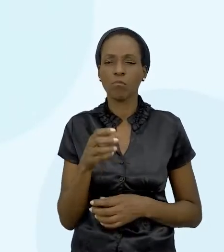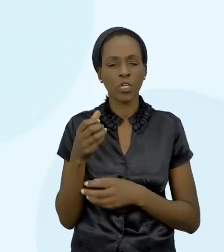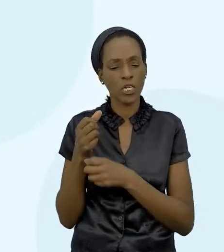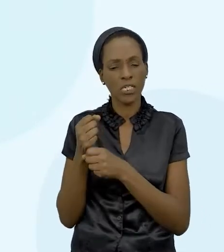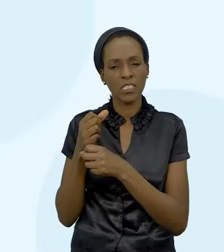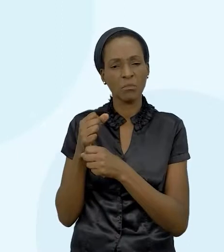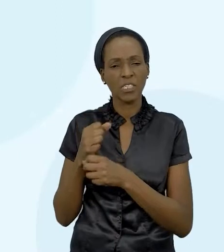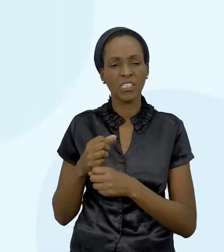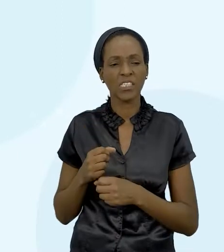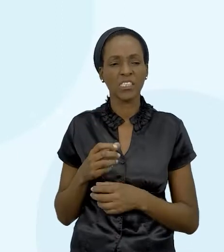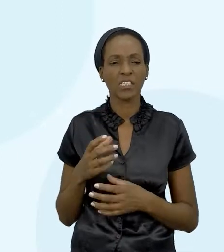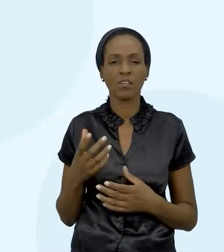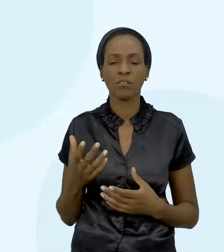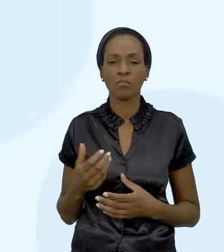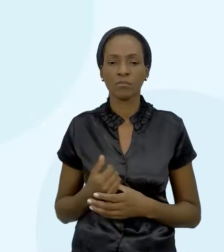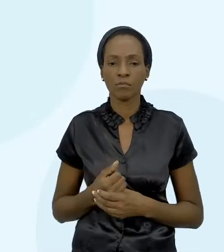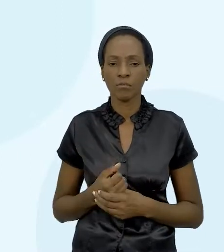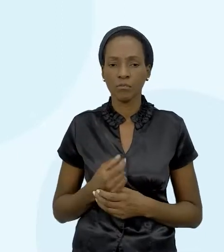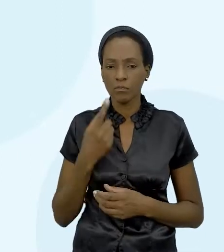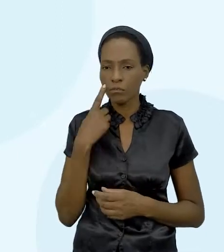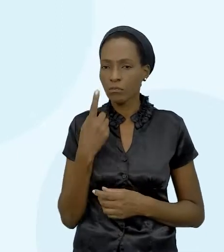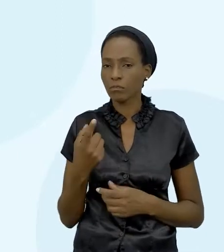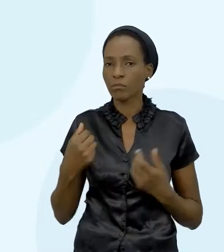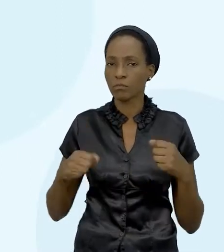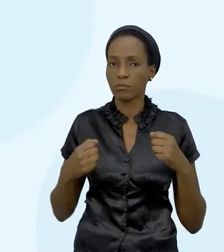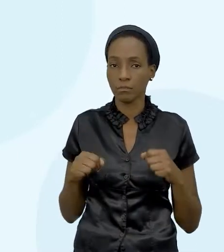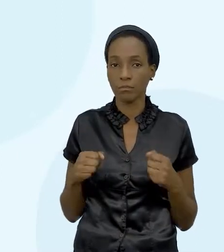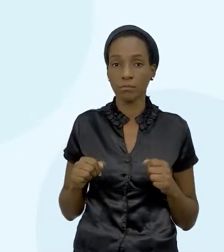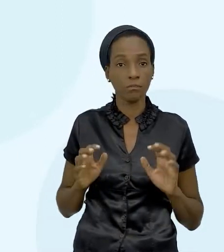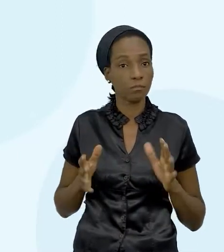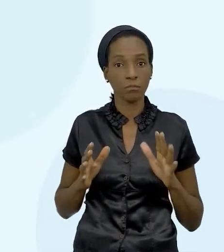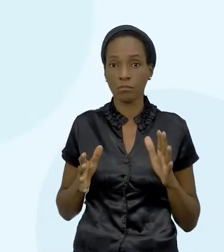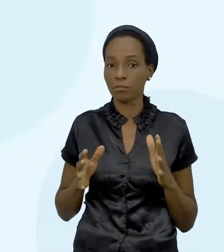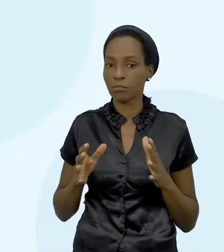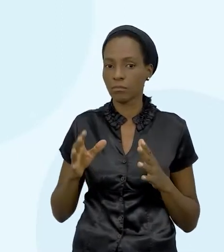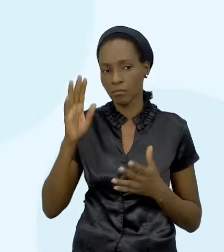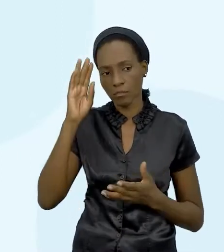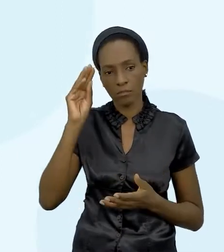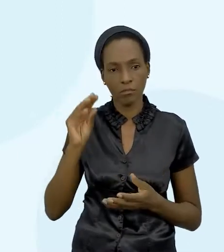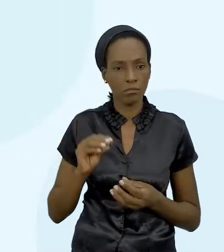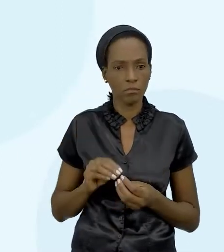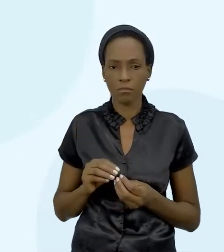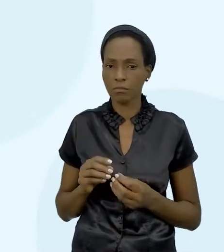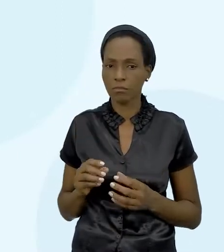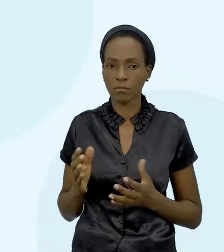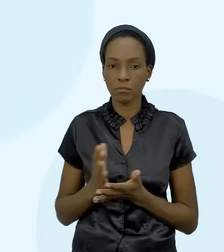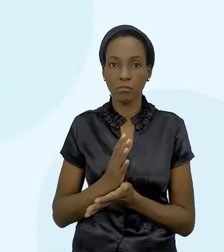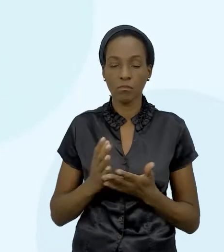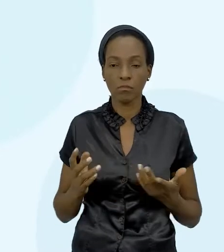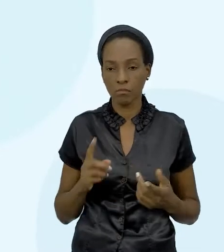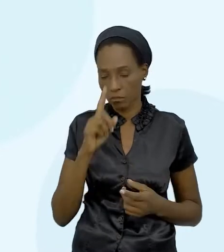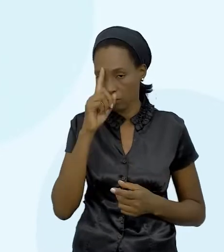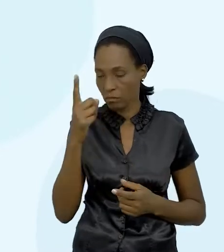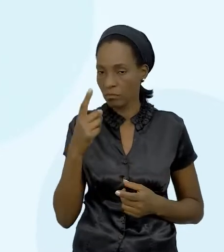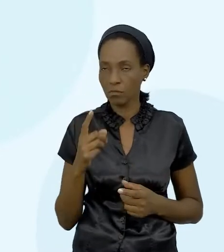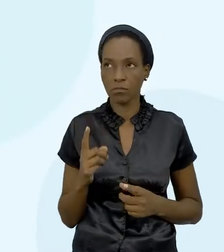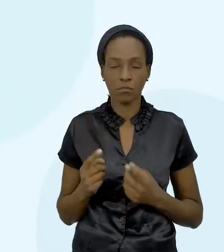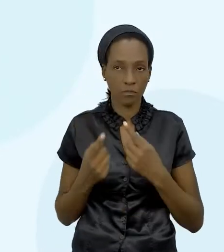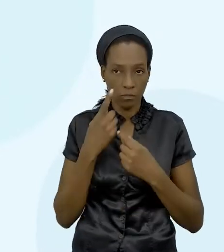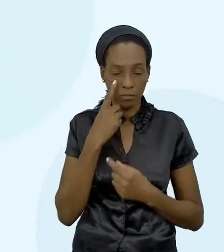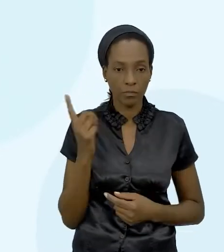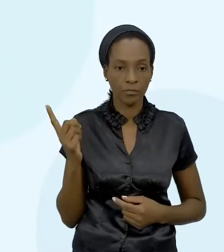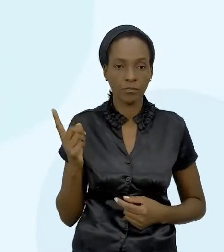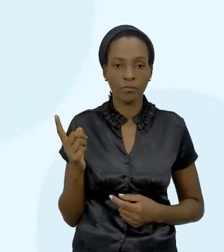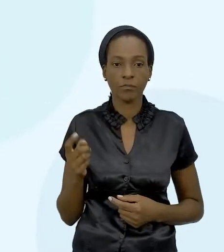né, uma expressão algébrica, você já tem que tirar algumas conclusões. É essa a ideia que a gente tem aqui, tá bom? Então, olha lá. Uma